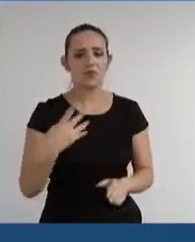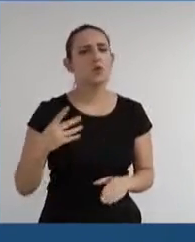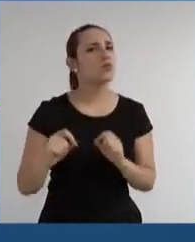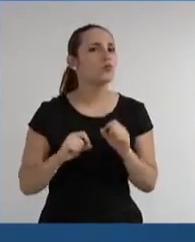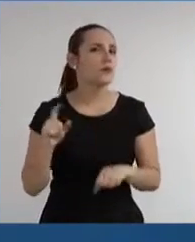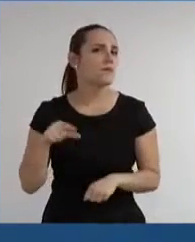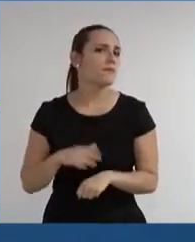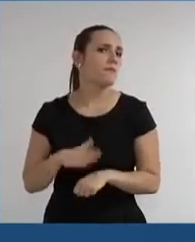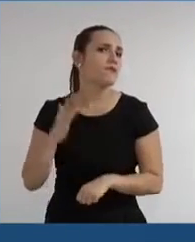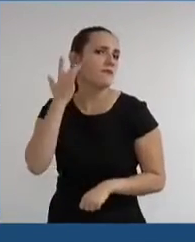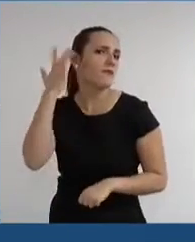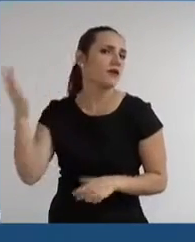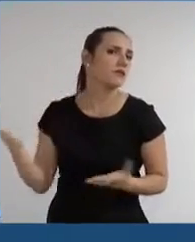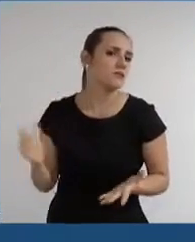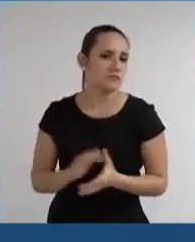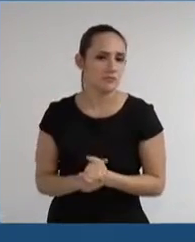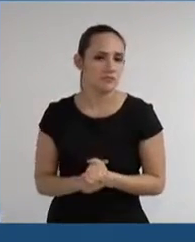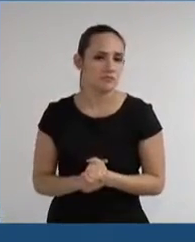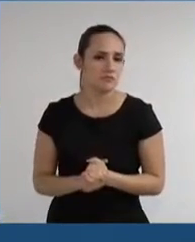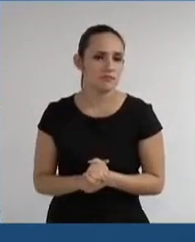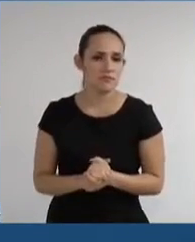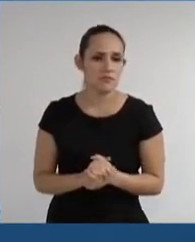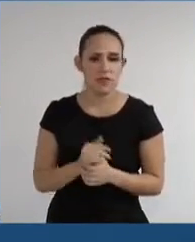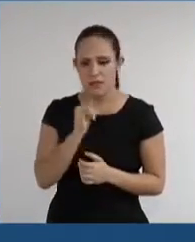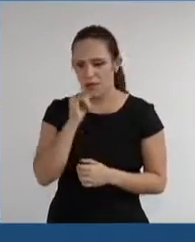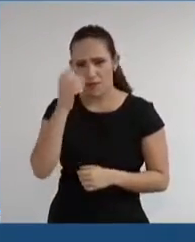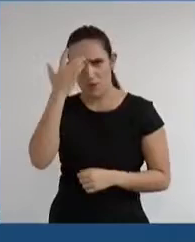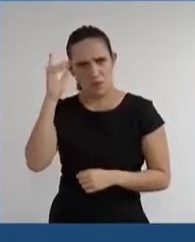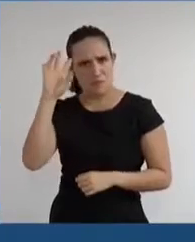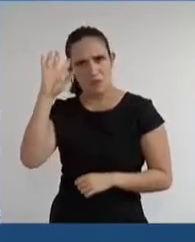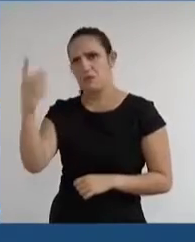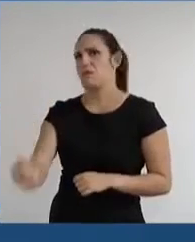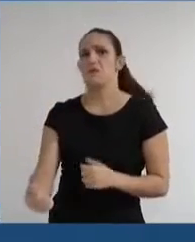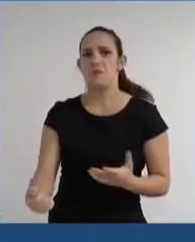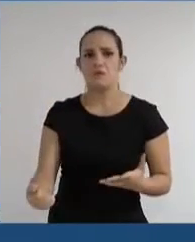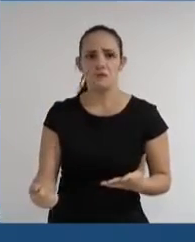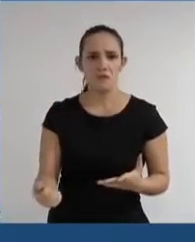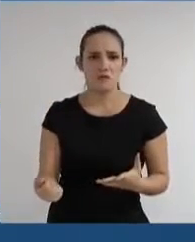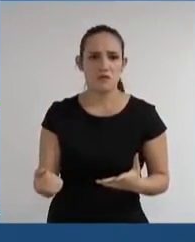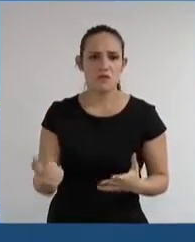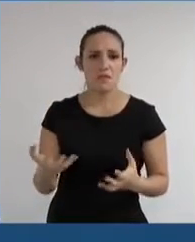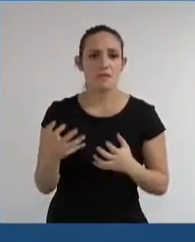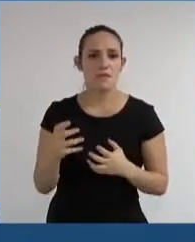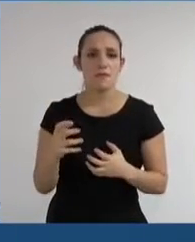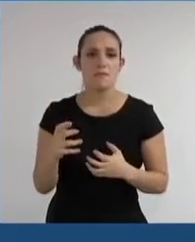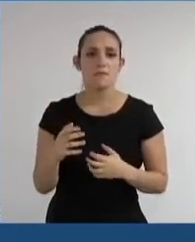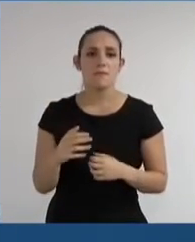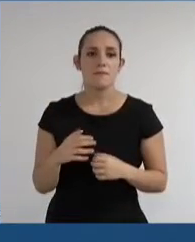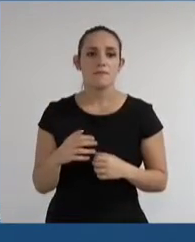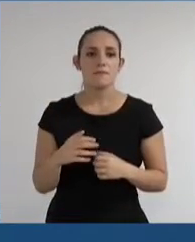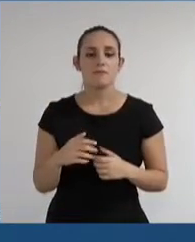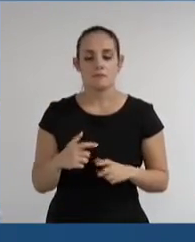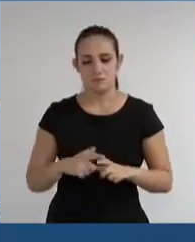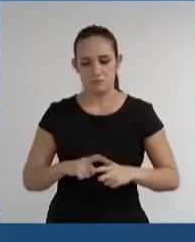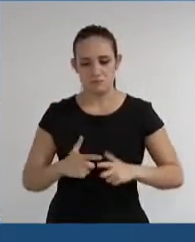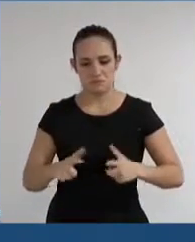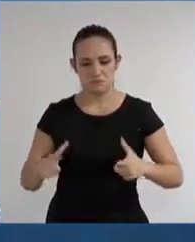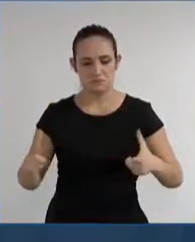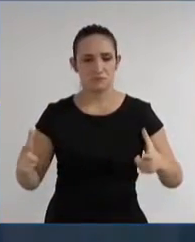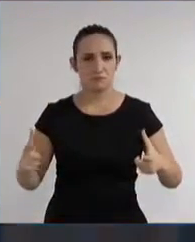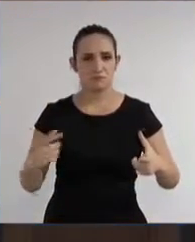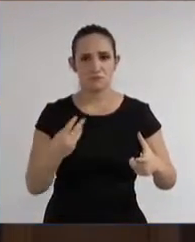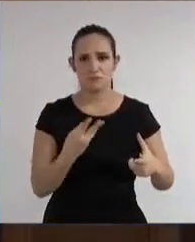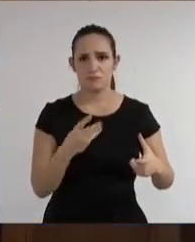que pensa essa pessoa que está falando isso? Ela pensa em ampliar praticamente